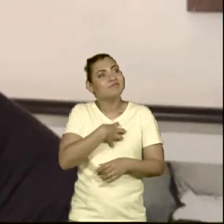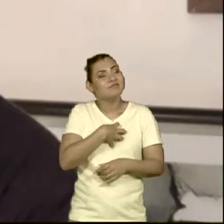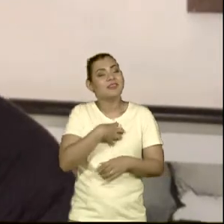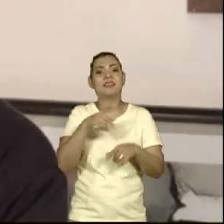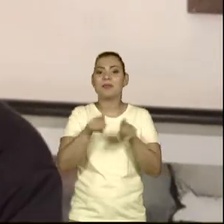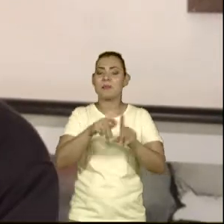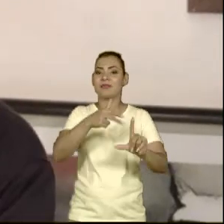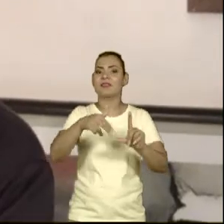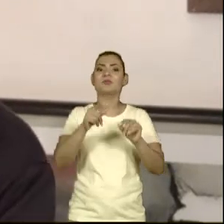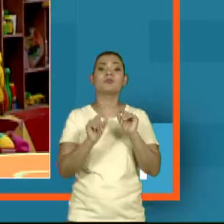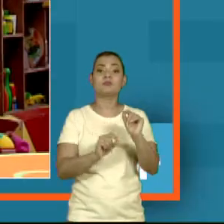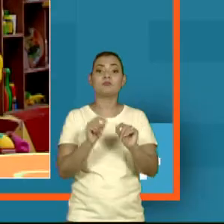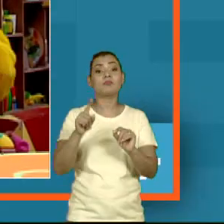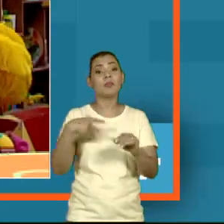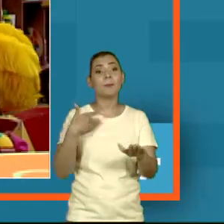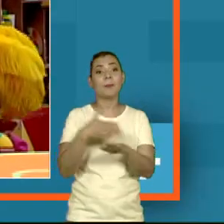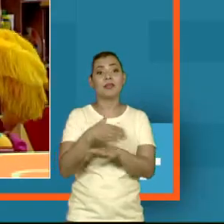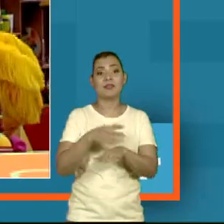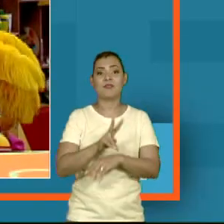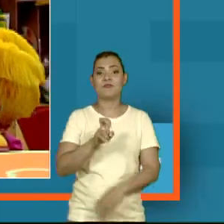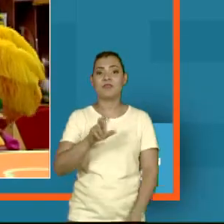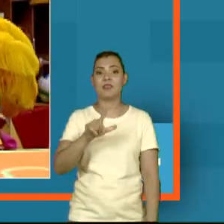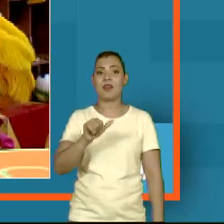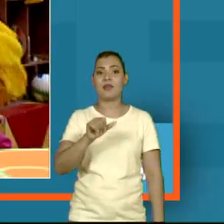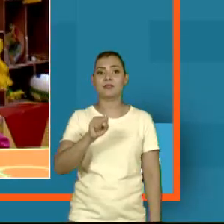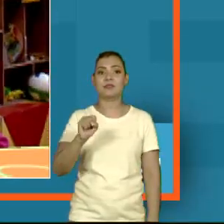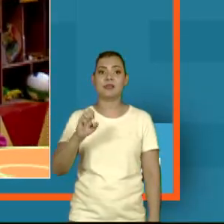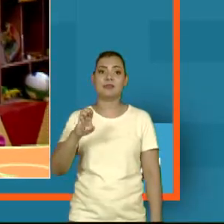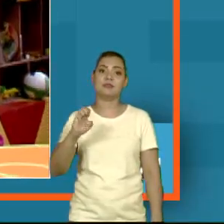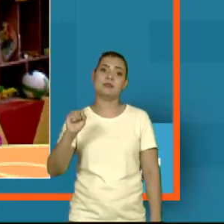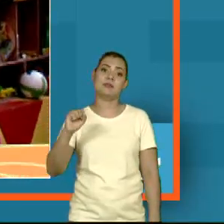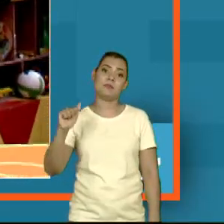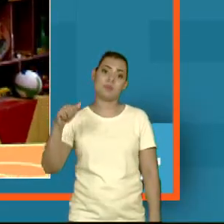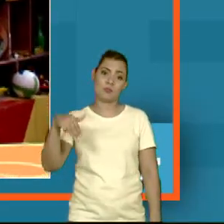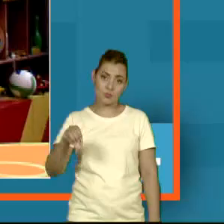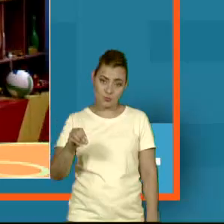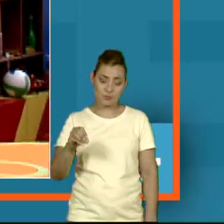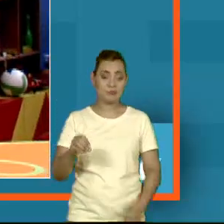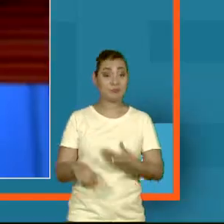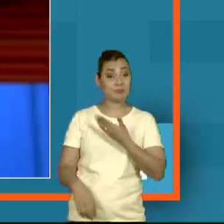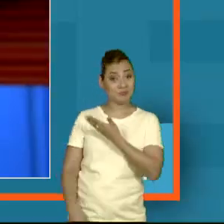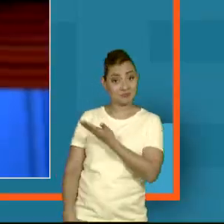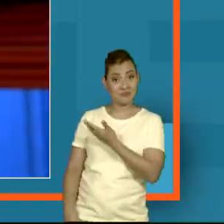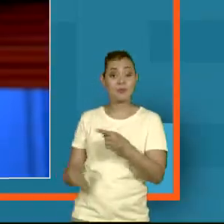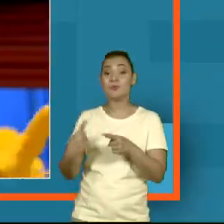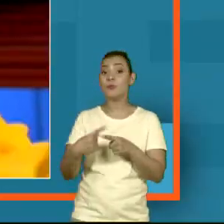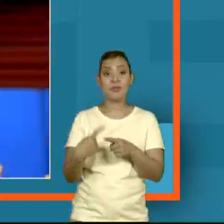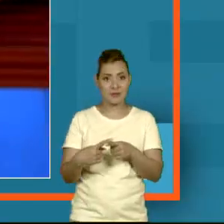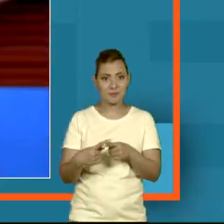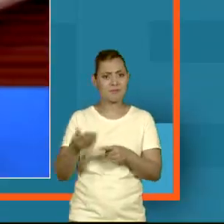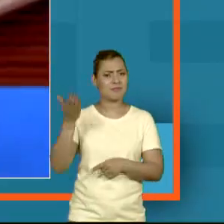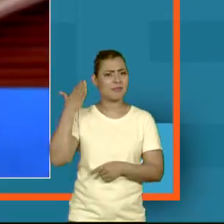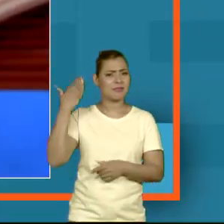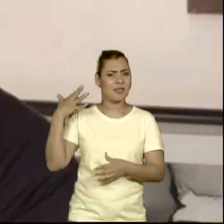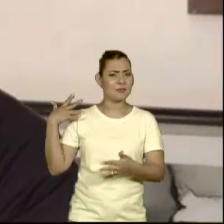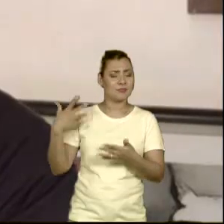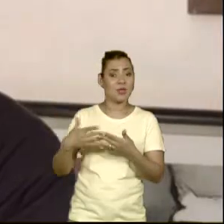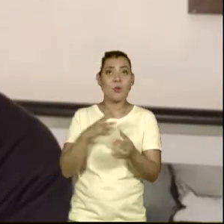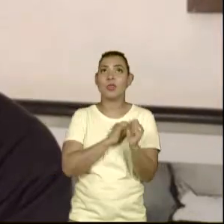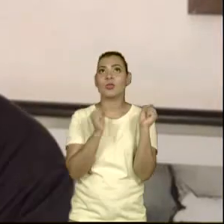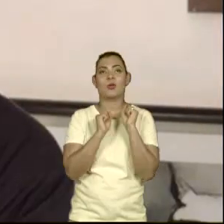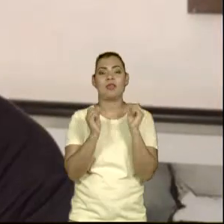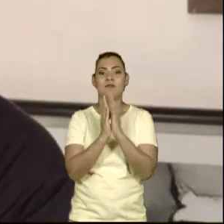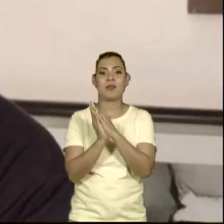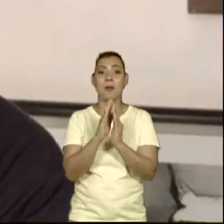que foi participar do Vila Sésamo Brasileiro. Por que isso? Lá atrás, quando eu gostava dos